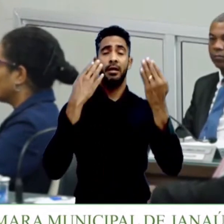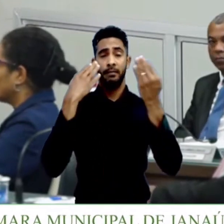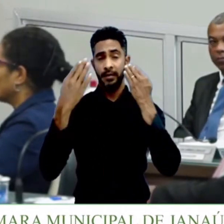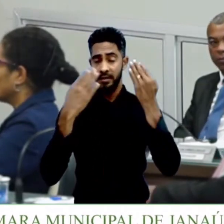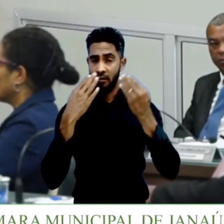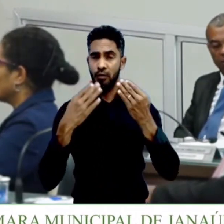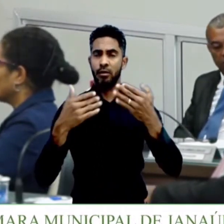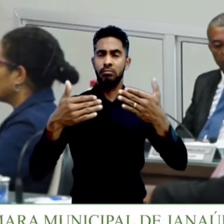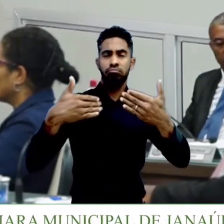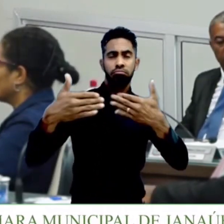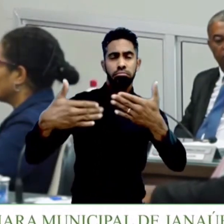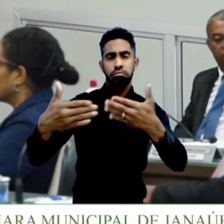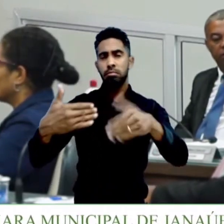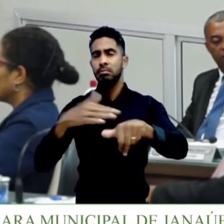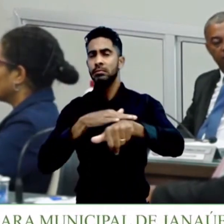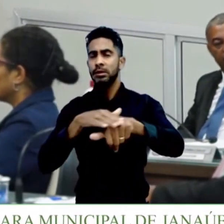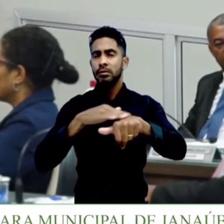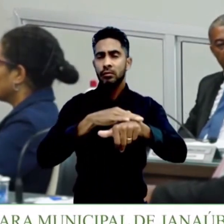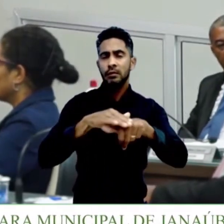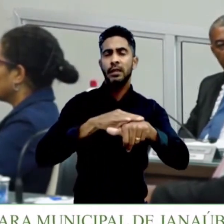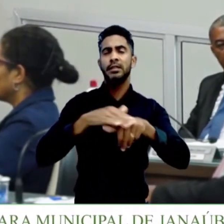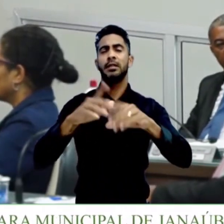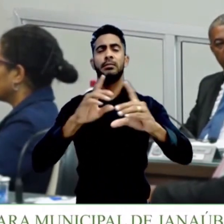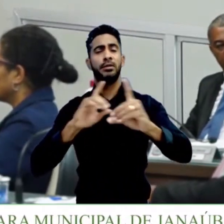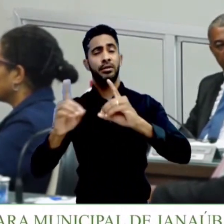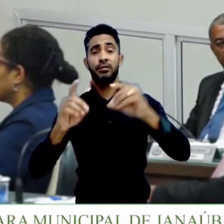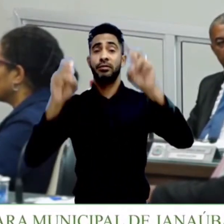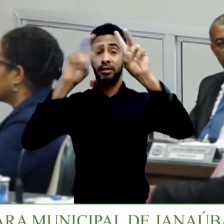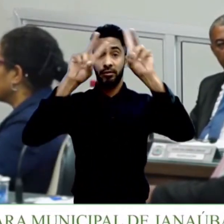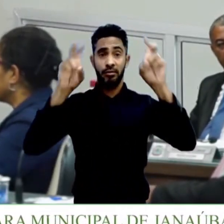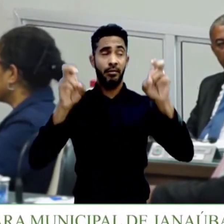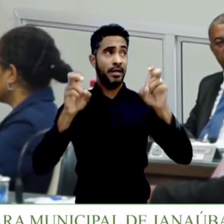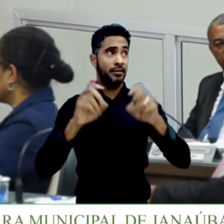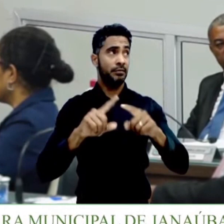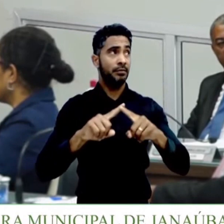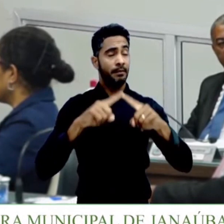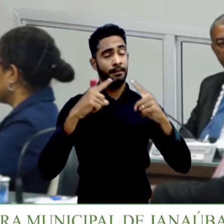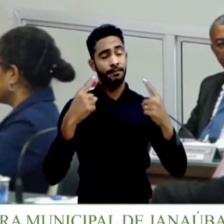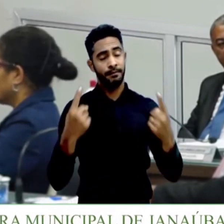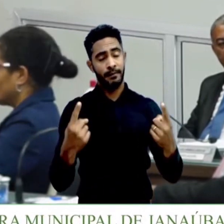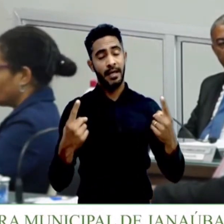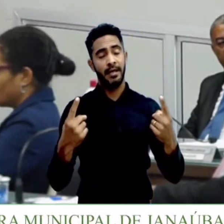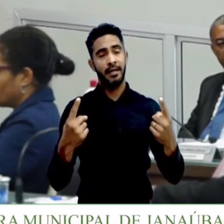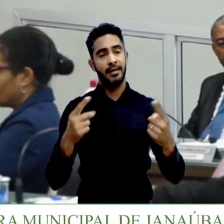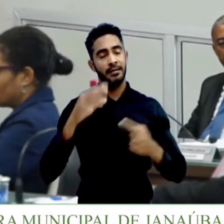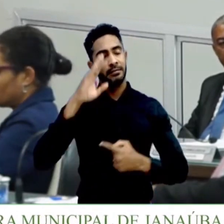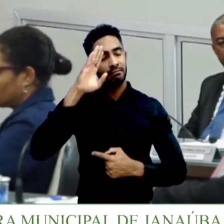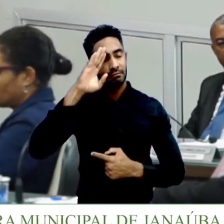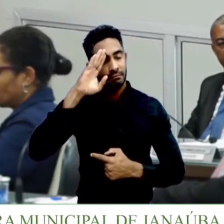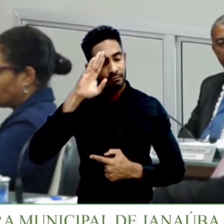fomos conversando, nós fomos discutindo o assunto. Mas